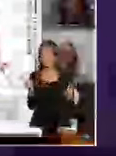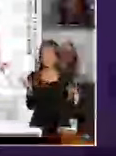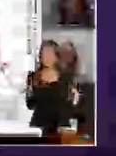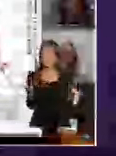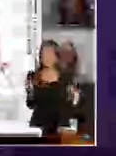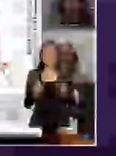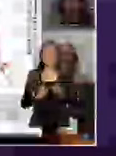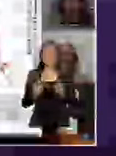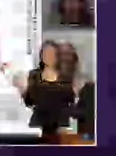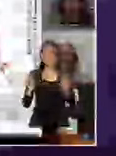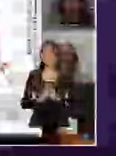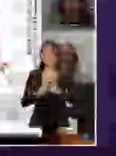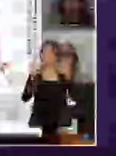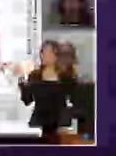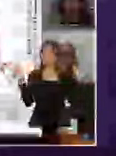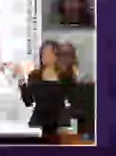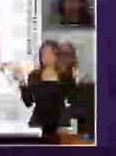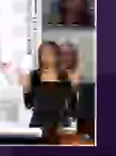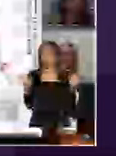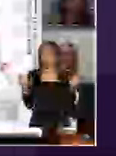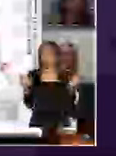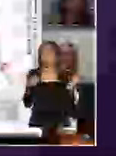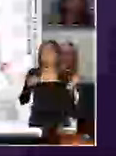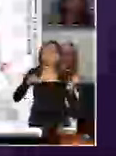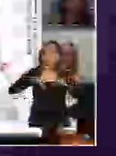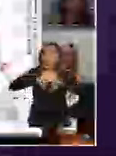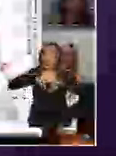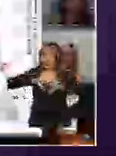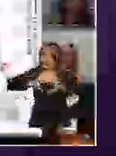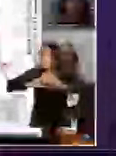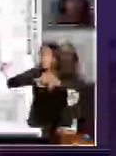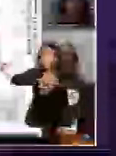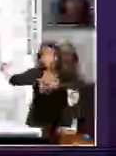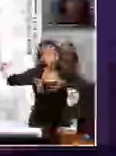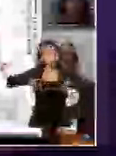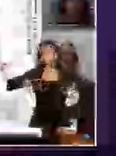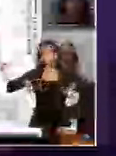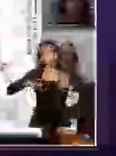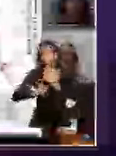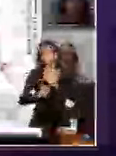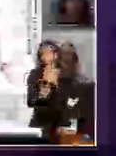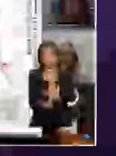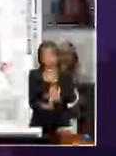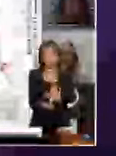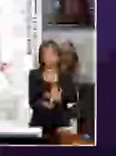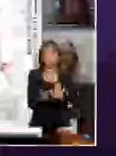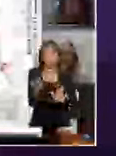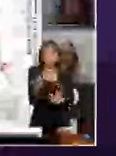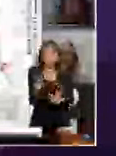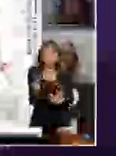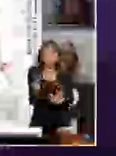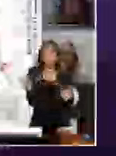de crianças precede a morte de adultos, e elas estão independentes, mostrando que não há